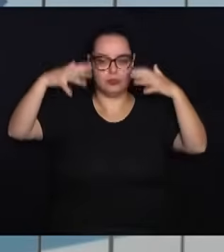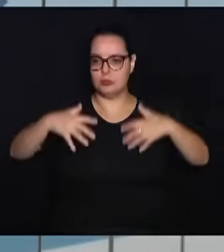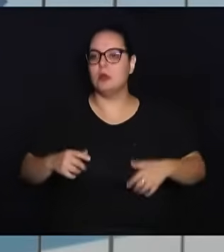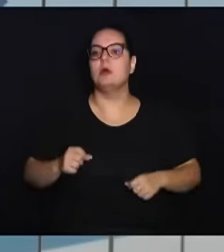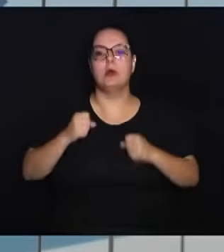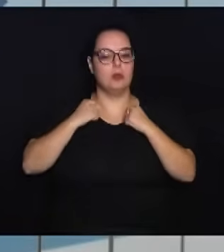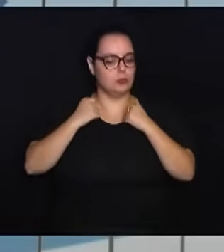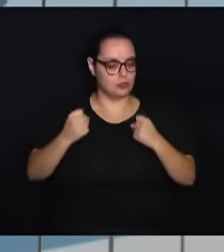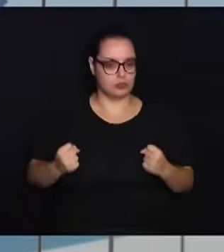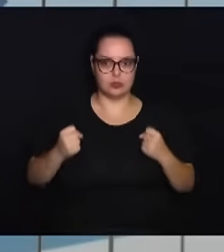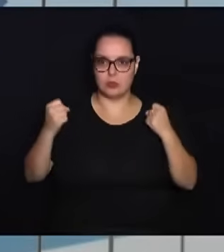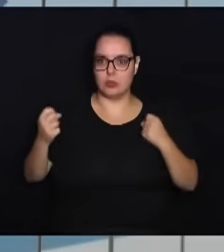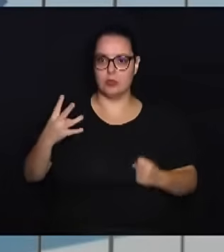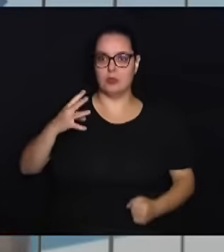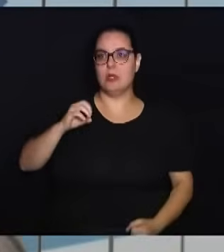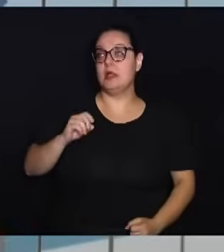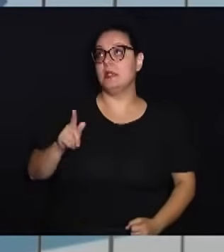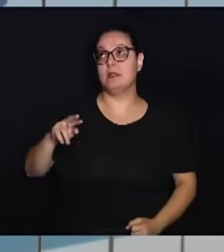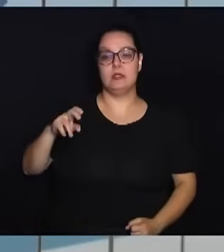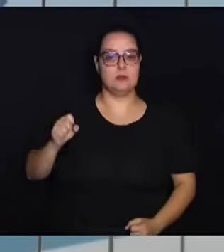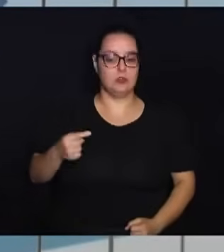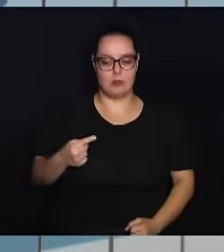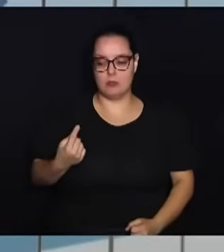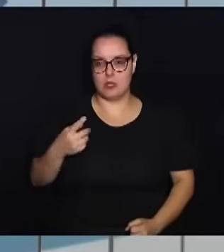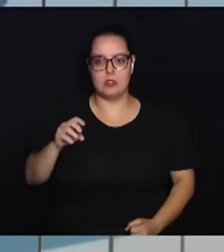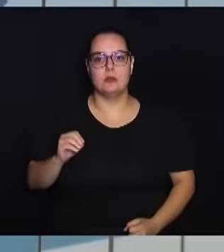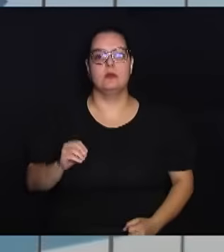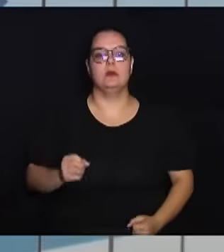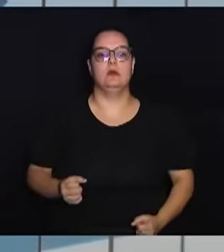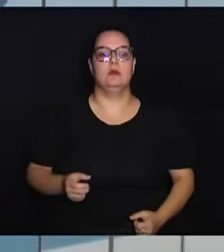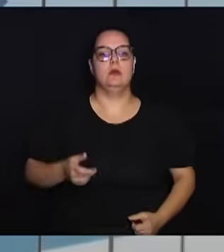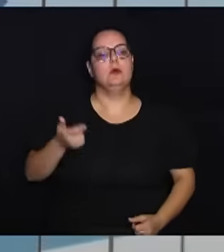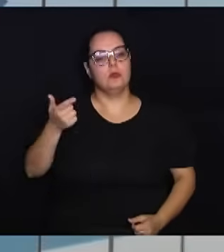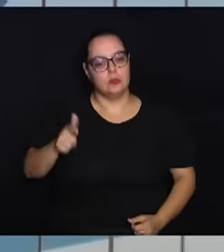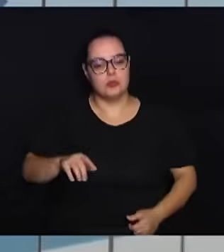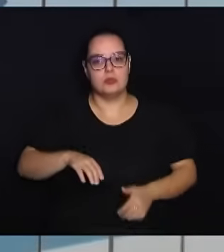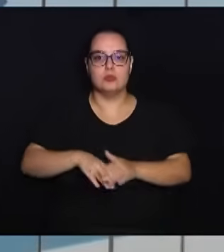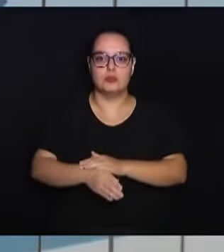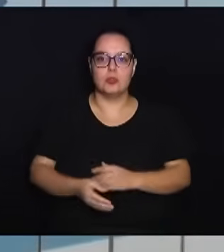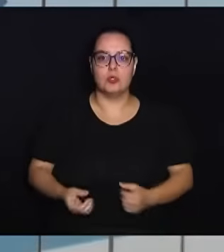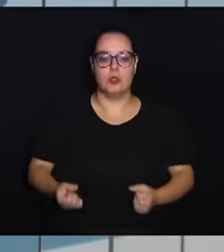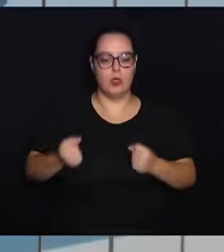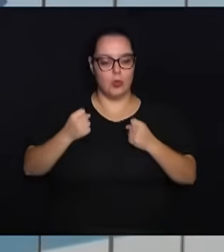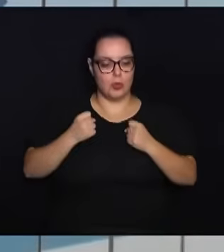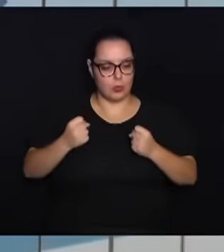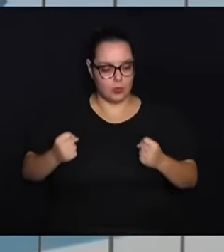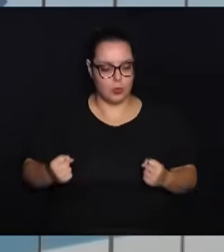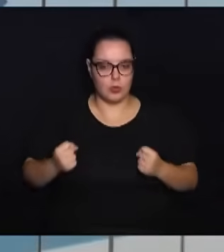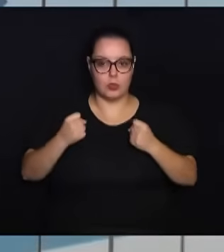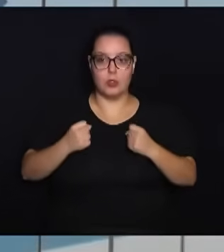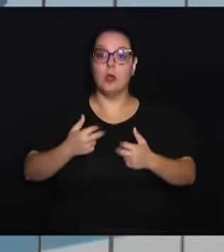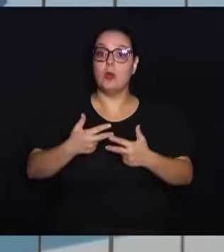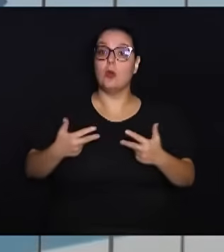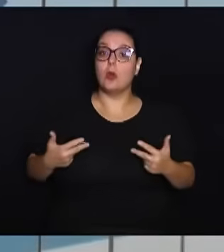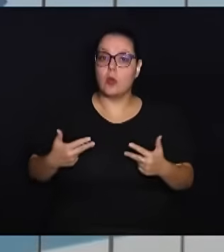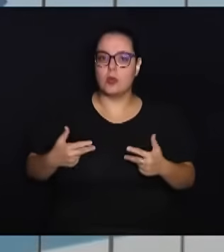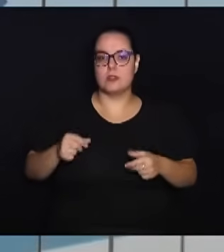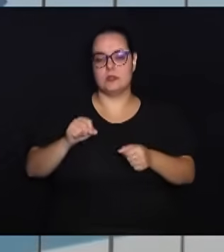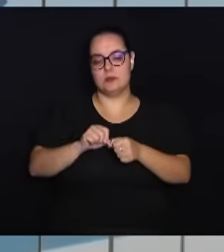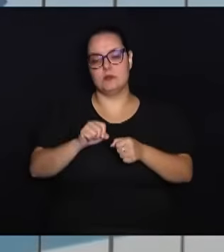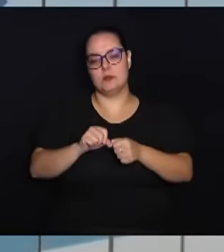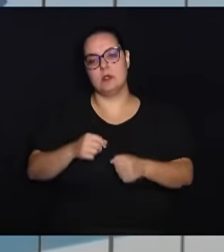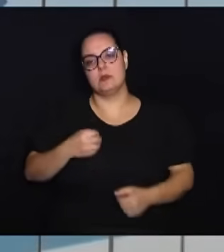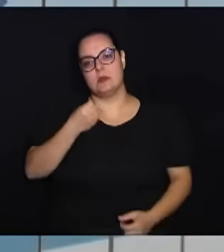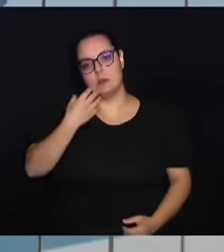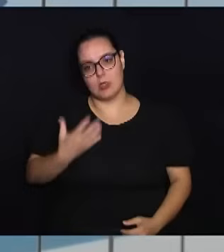sol, tá 40 graus, tá menos 10, mantenha o hábito de você fazer algo que te faça bem, sabe?